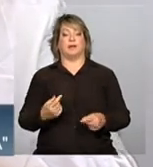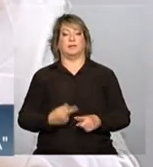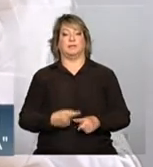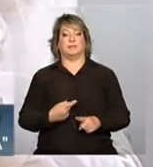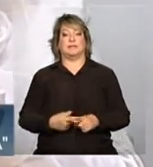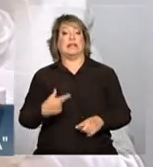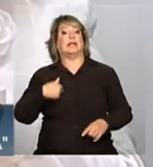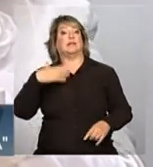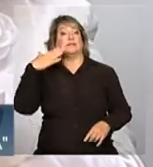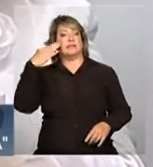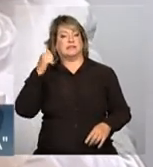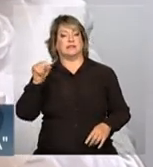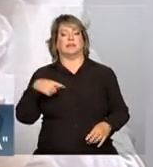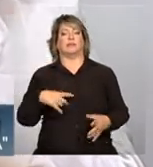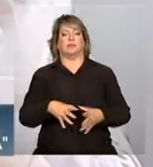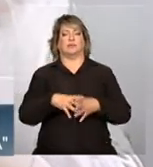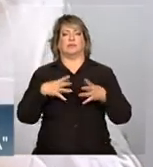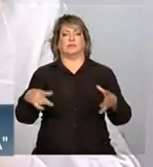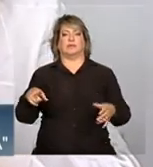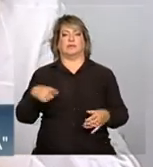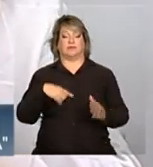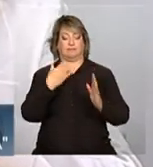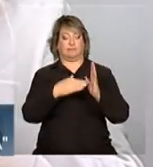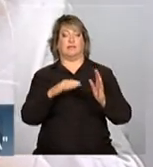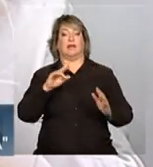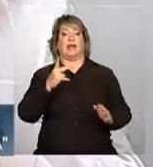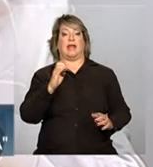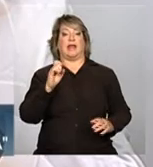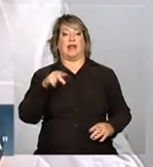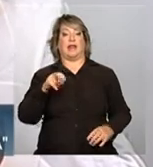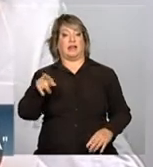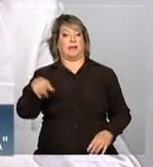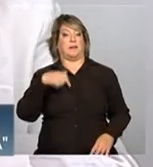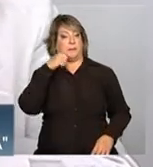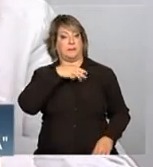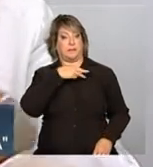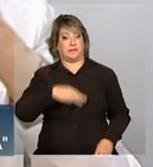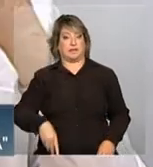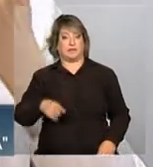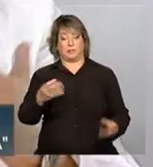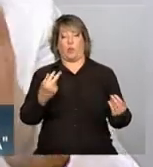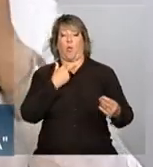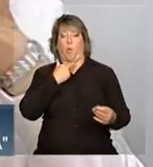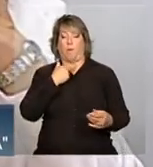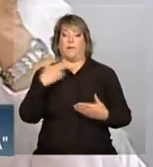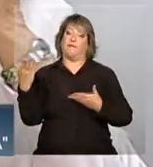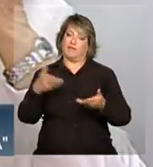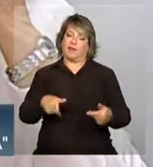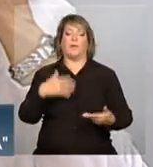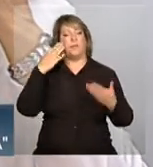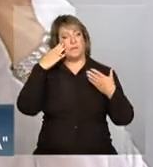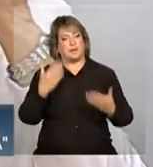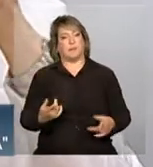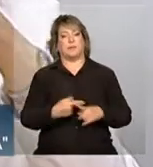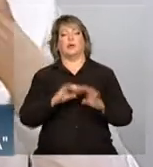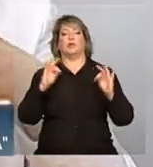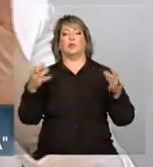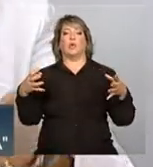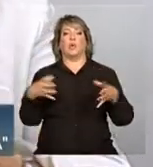eu sei da enorme agenda da Helena, a presença dela aqui, agradecer